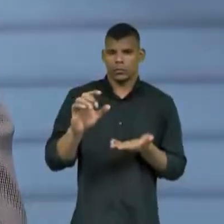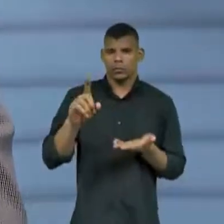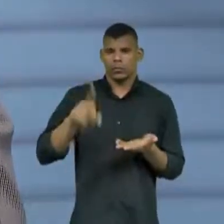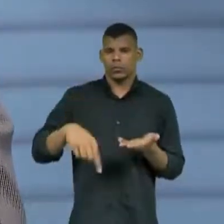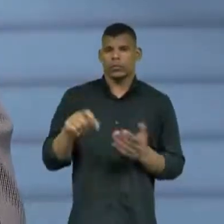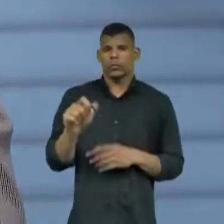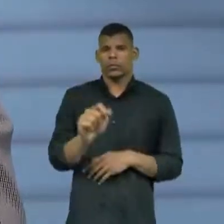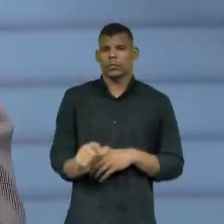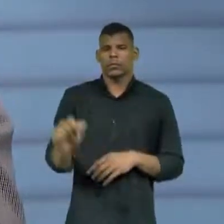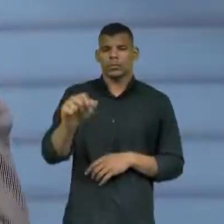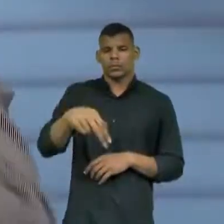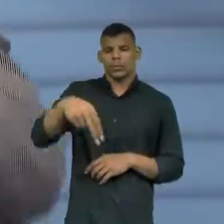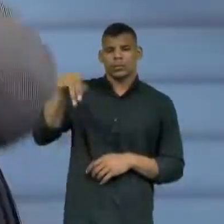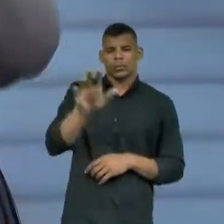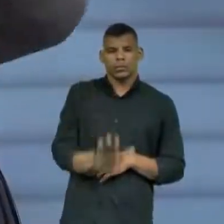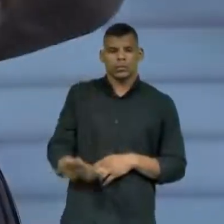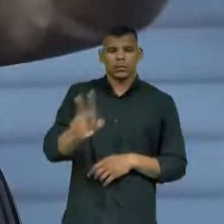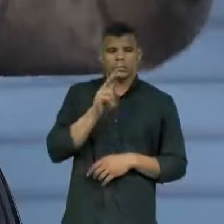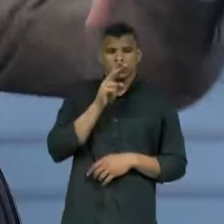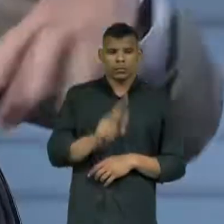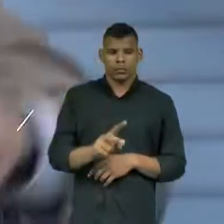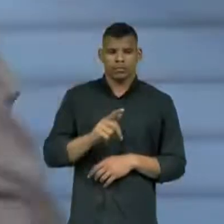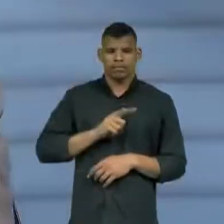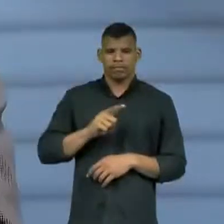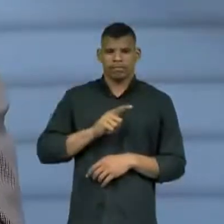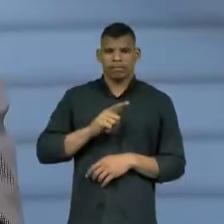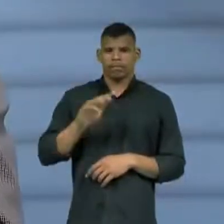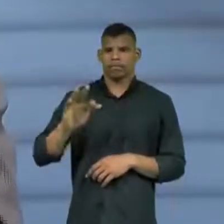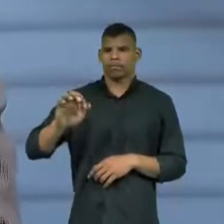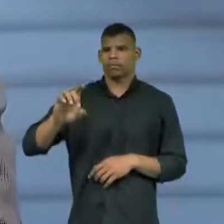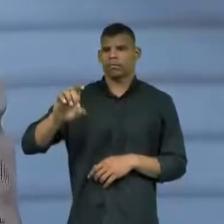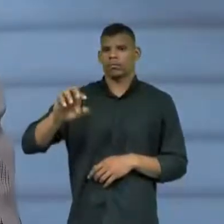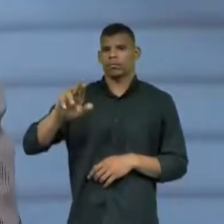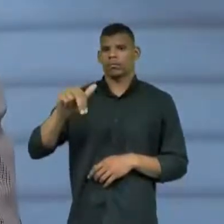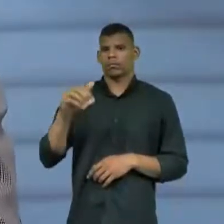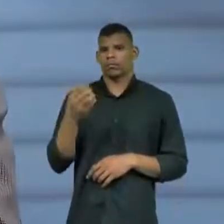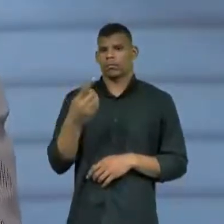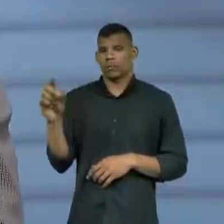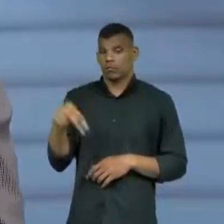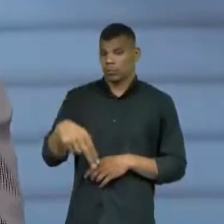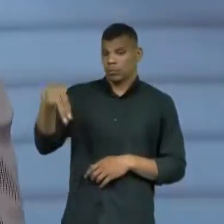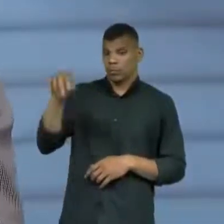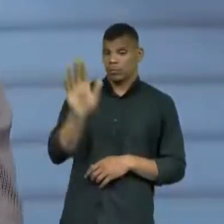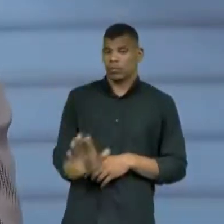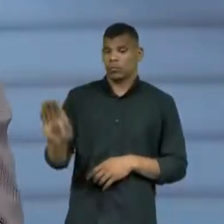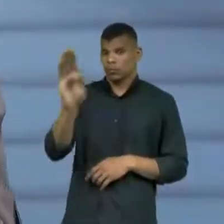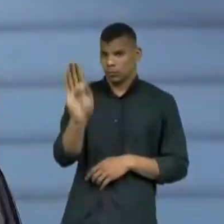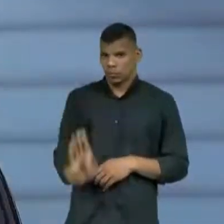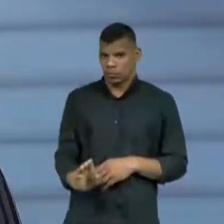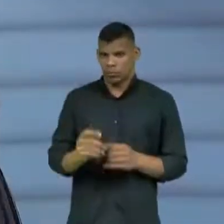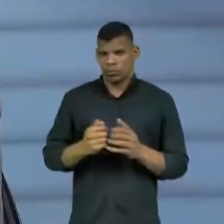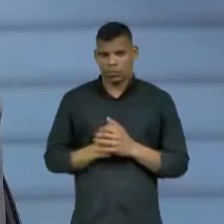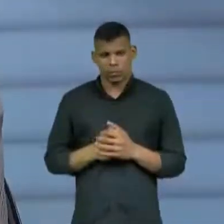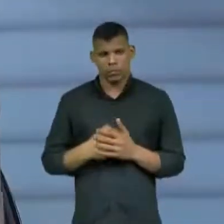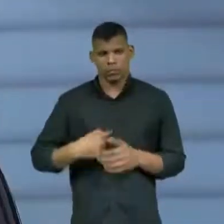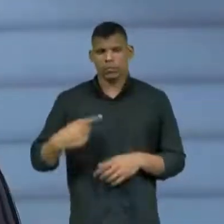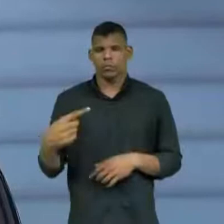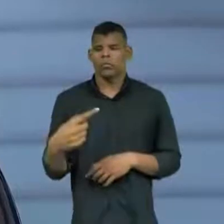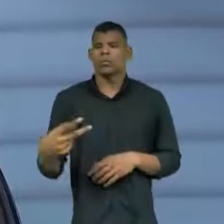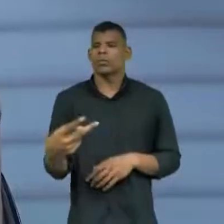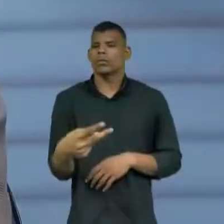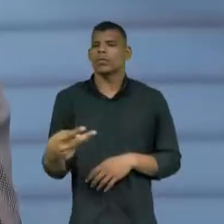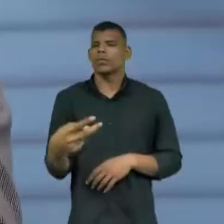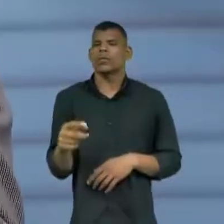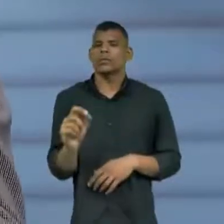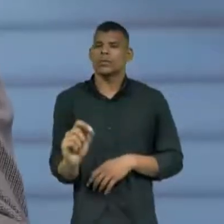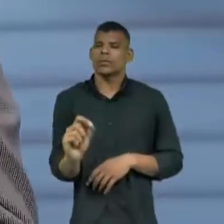Associação Nordeste Forte, tá, que congrega todas as federações de indústria do Nordeste brasileiro. E nós, vamos dizer assim, procuramos não